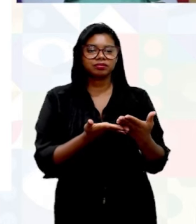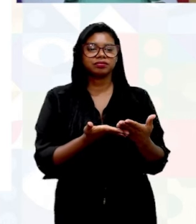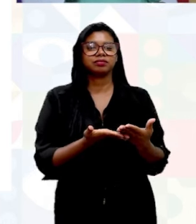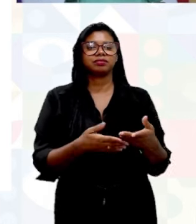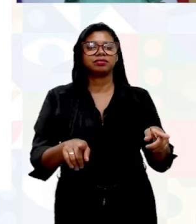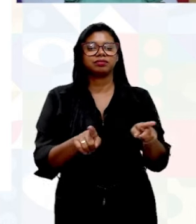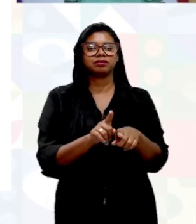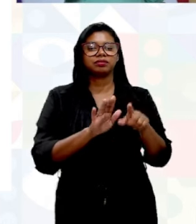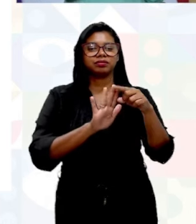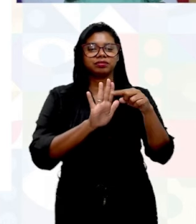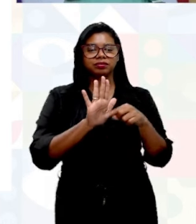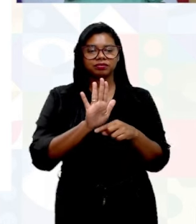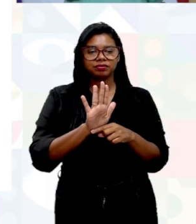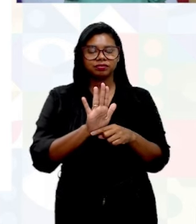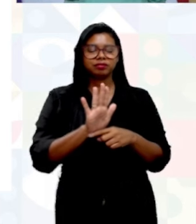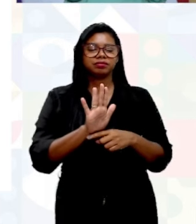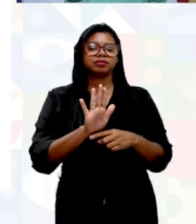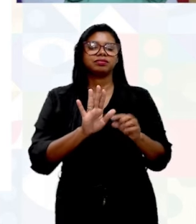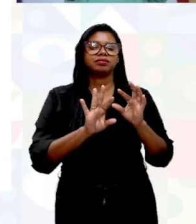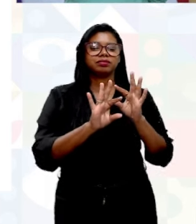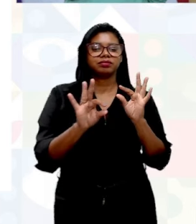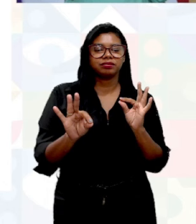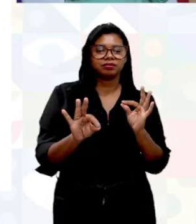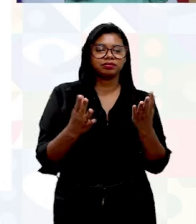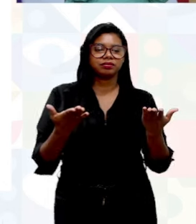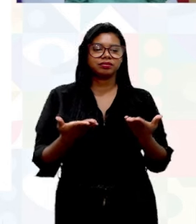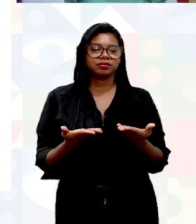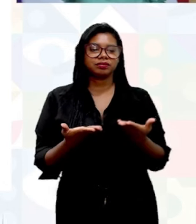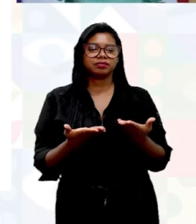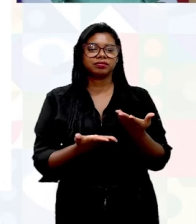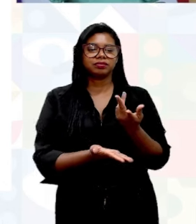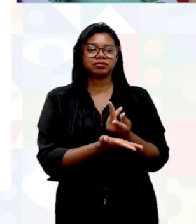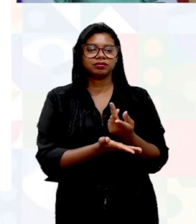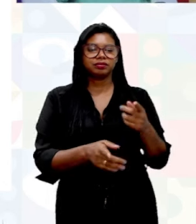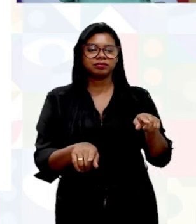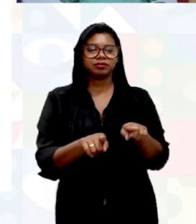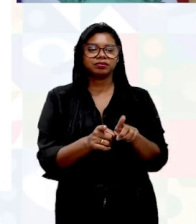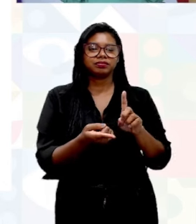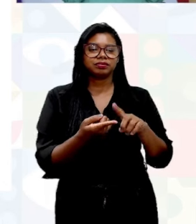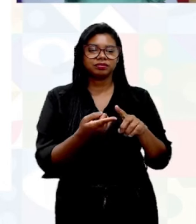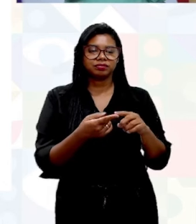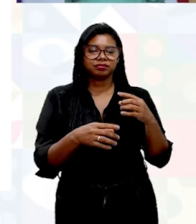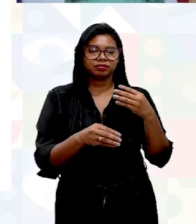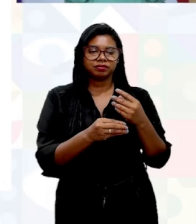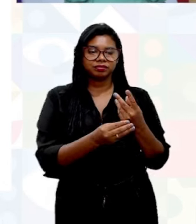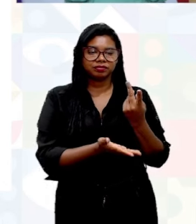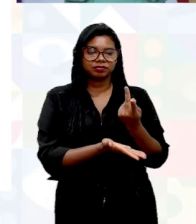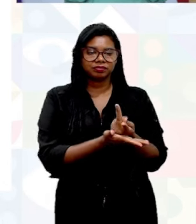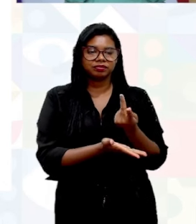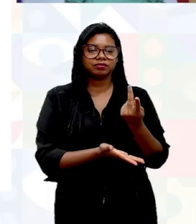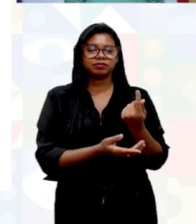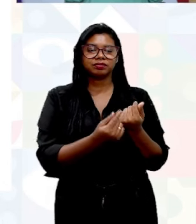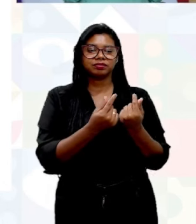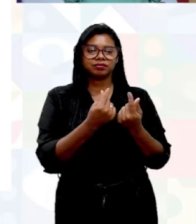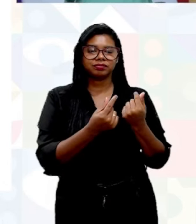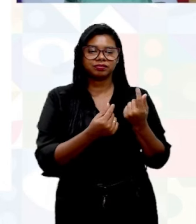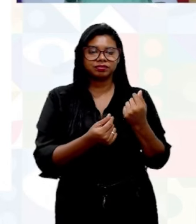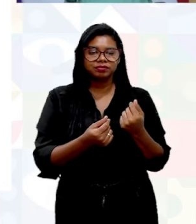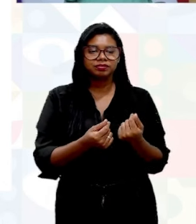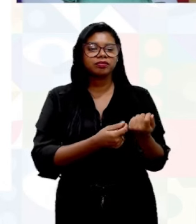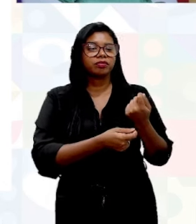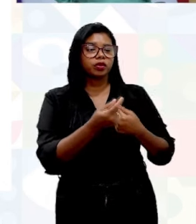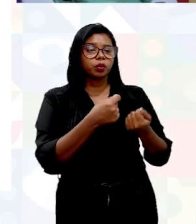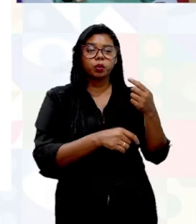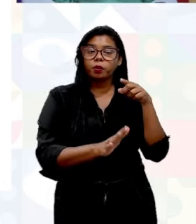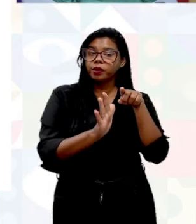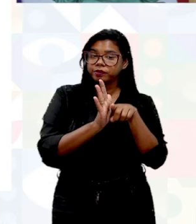se planejando, já se articulando, vendo os possíveis cenários até fechar a negociação, né? E ele costuma